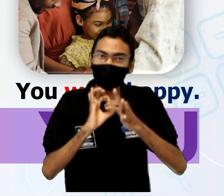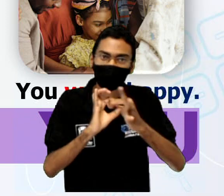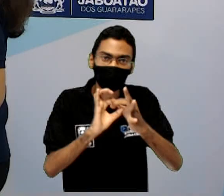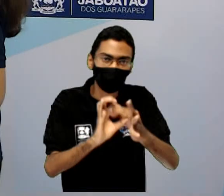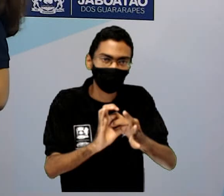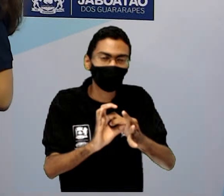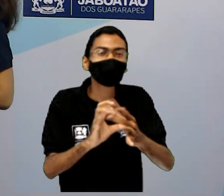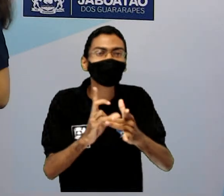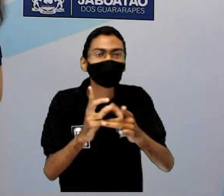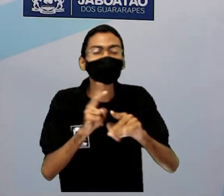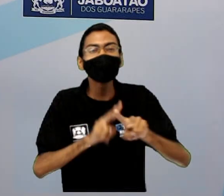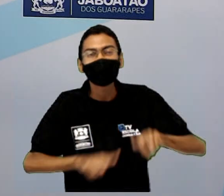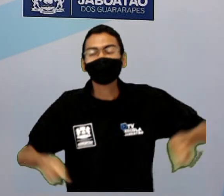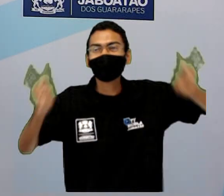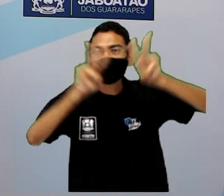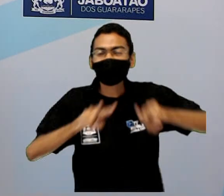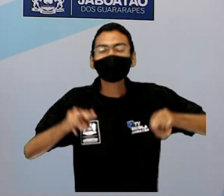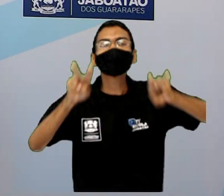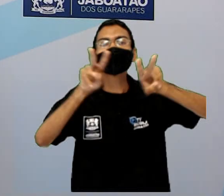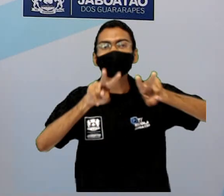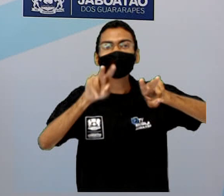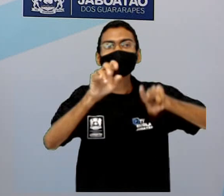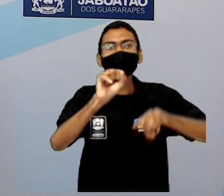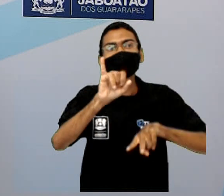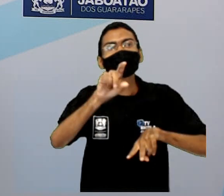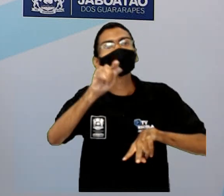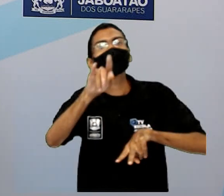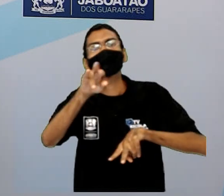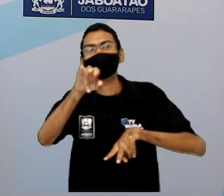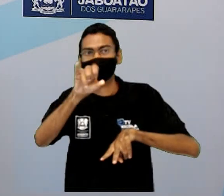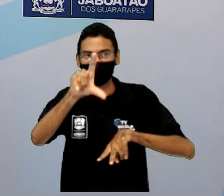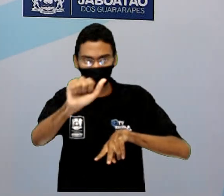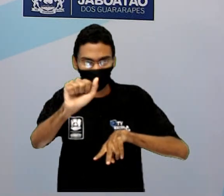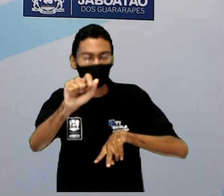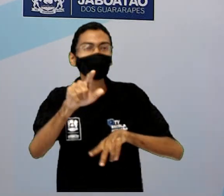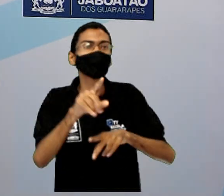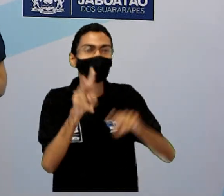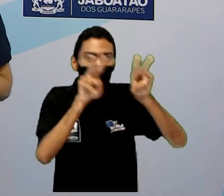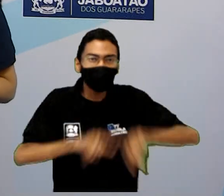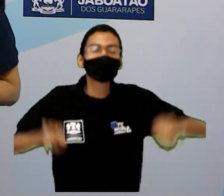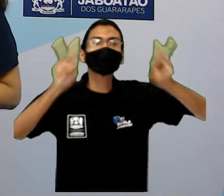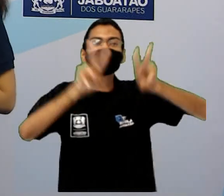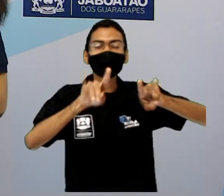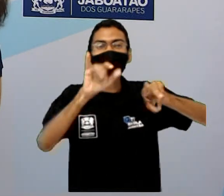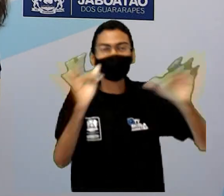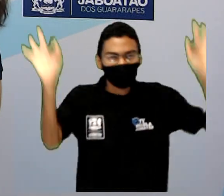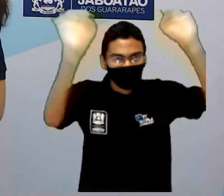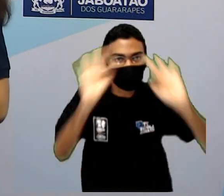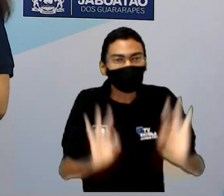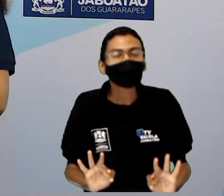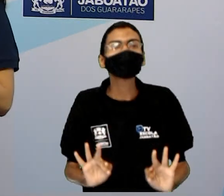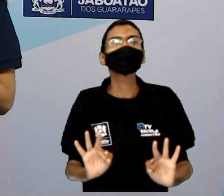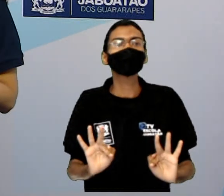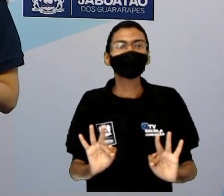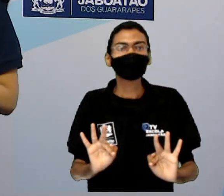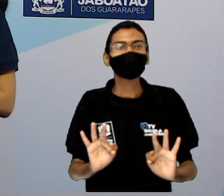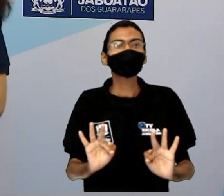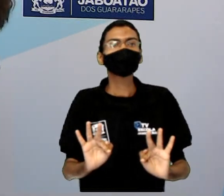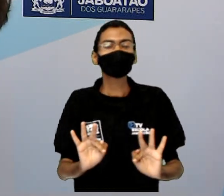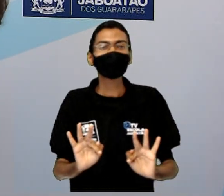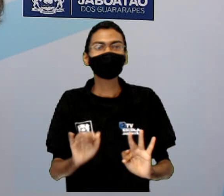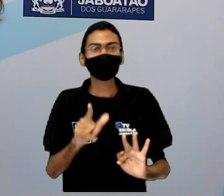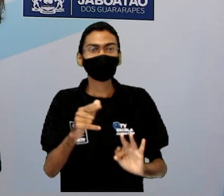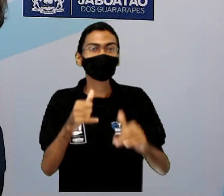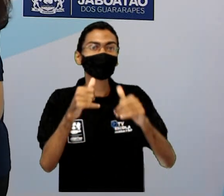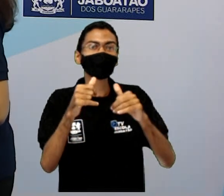No singular aqui, ó, you were happy. Você estava feliz. Porque se no contexto eu estou